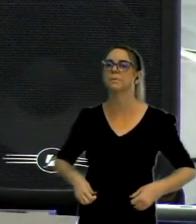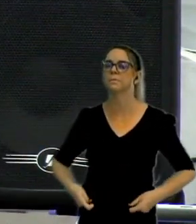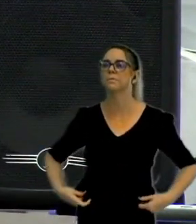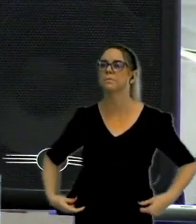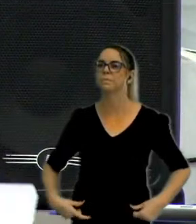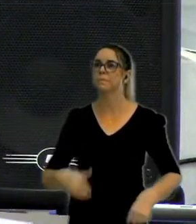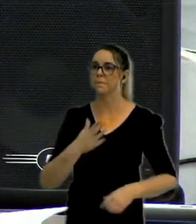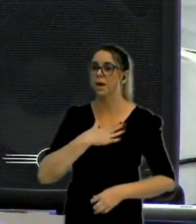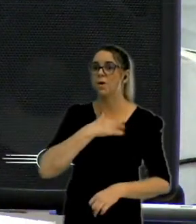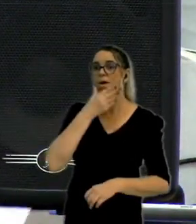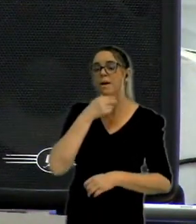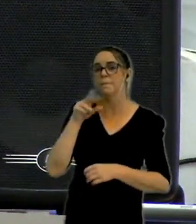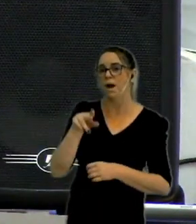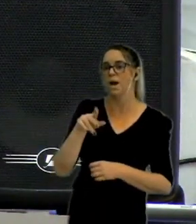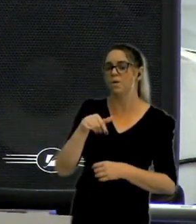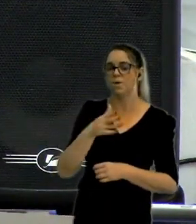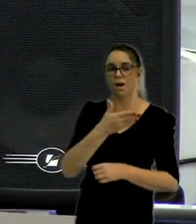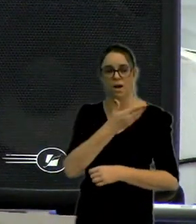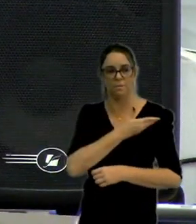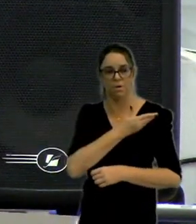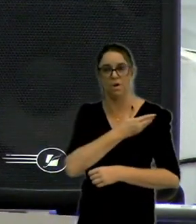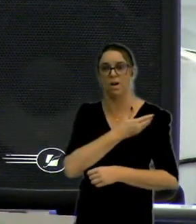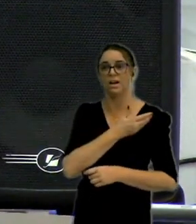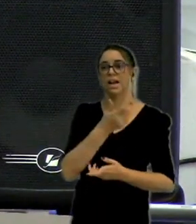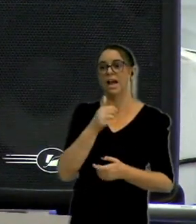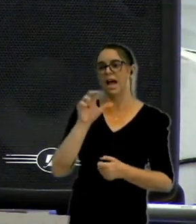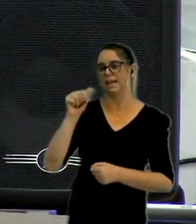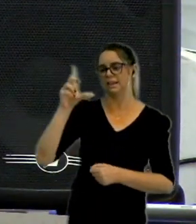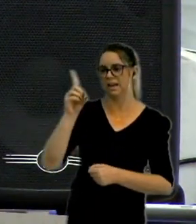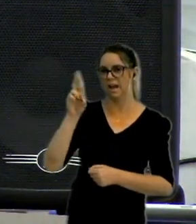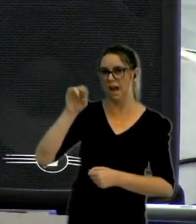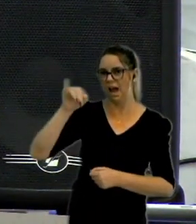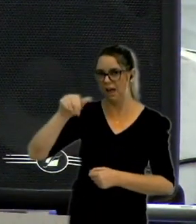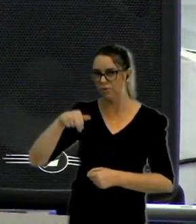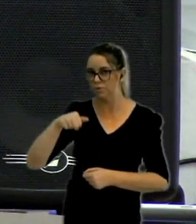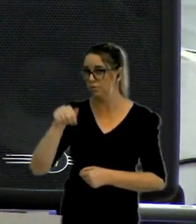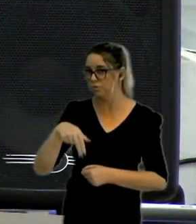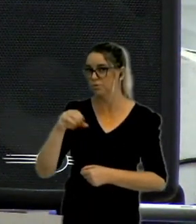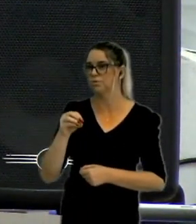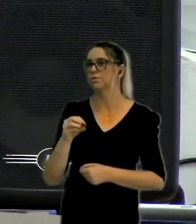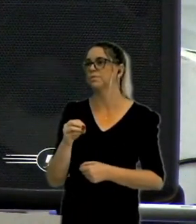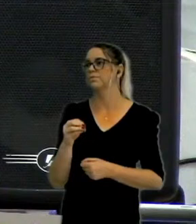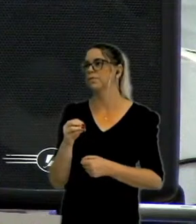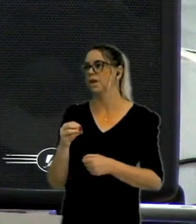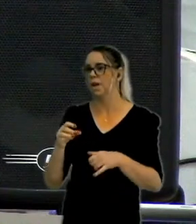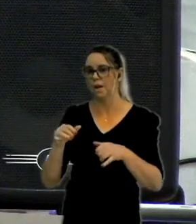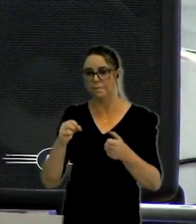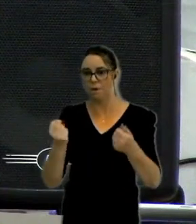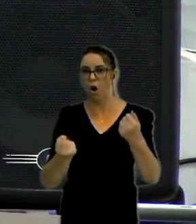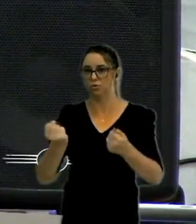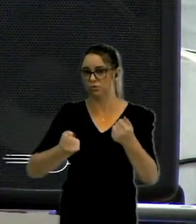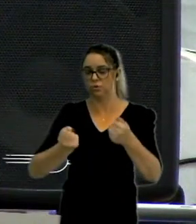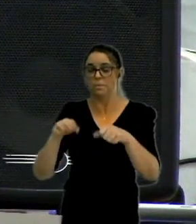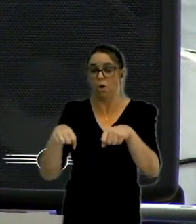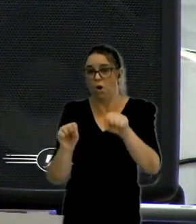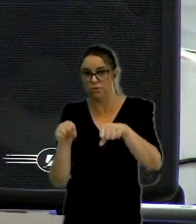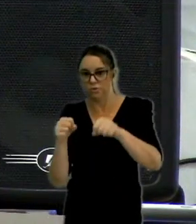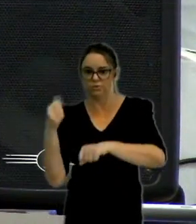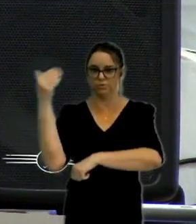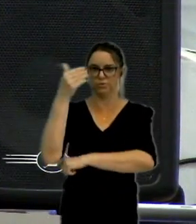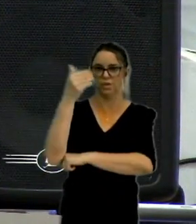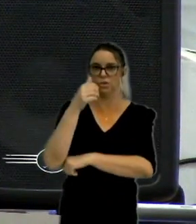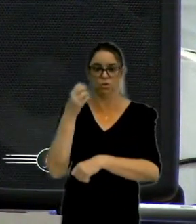né? E amigo Adriano Macedo, galeguinho da Mototáxi. Até daqui a pouco vou divulgar que a Mototáxi está com um novo número.